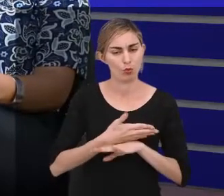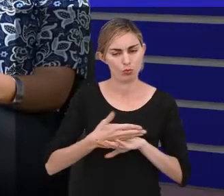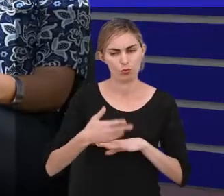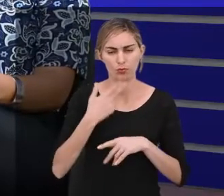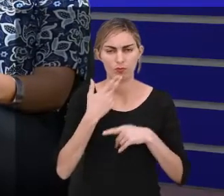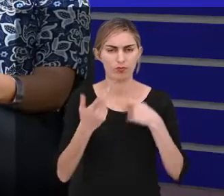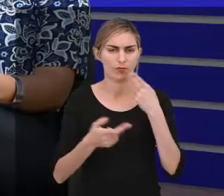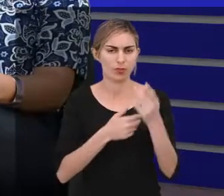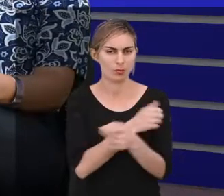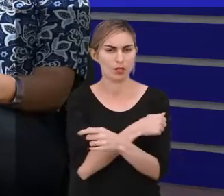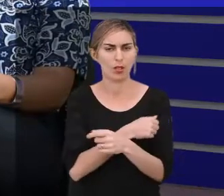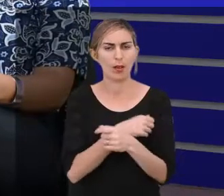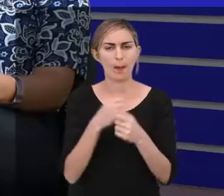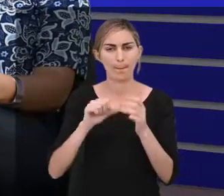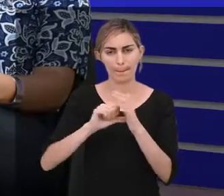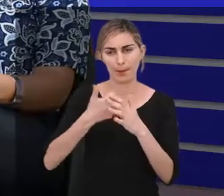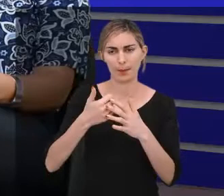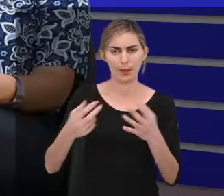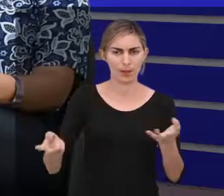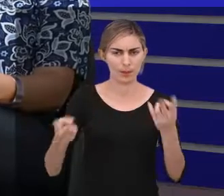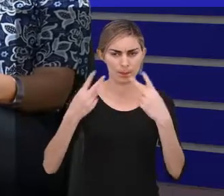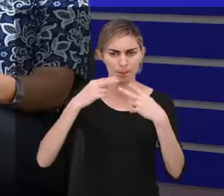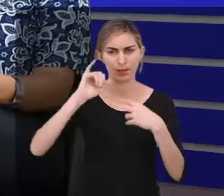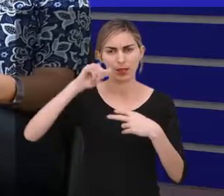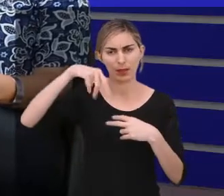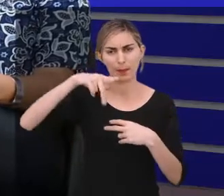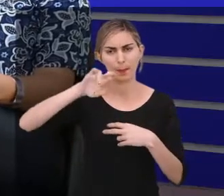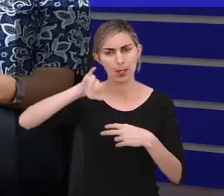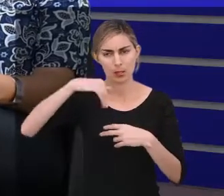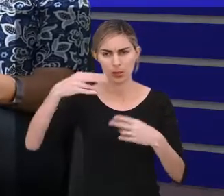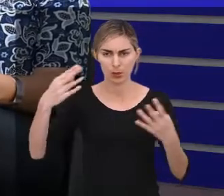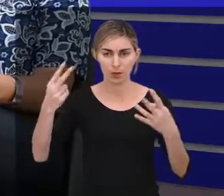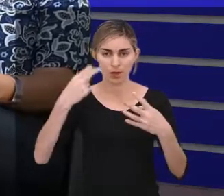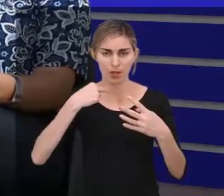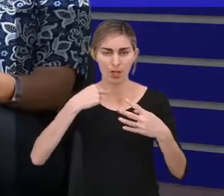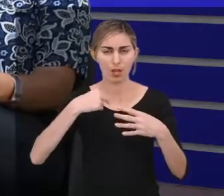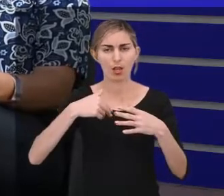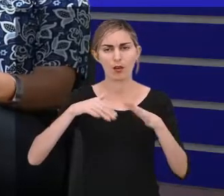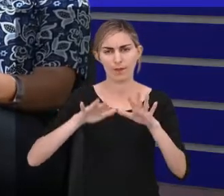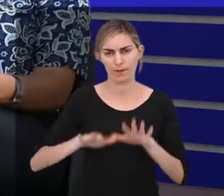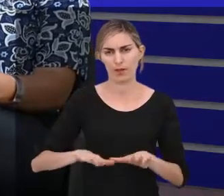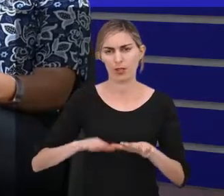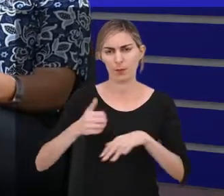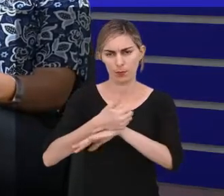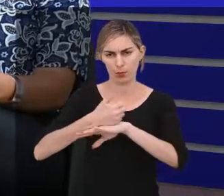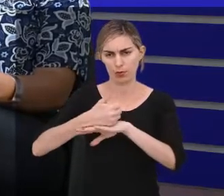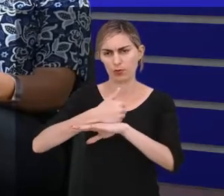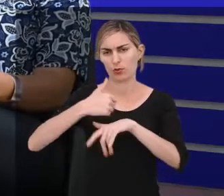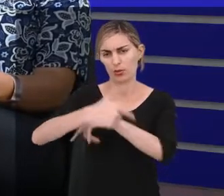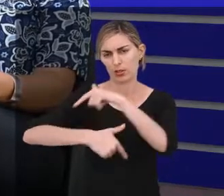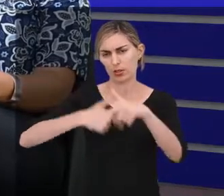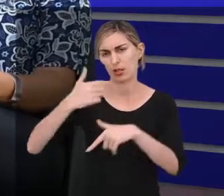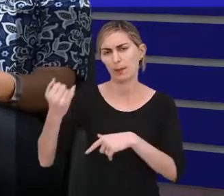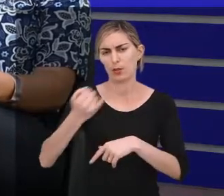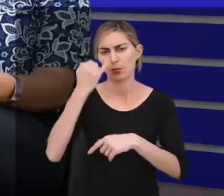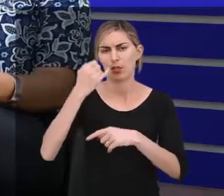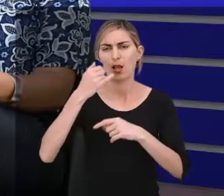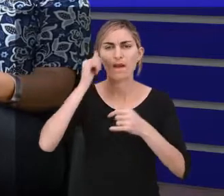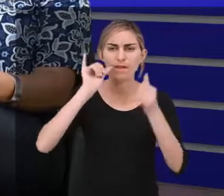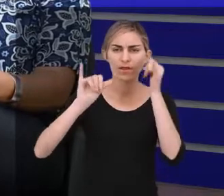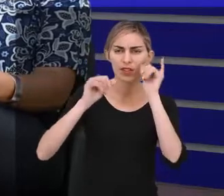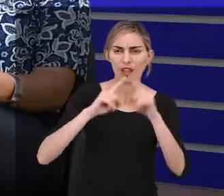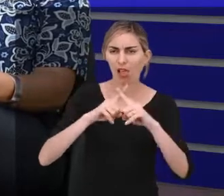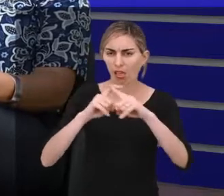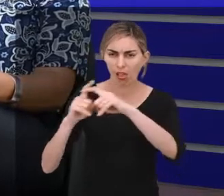meus alunos que a primeira impressão é a que fica. No ambiente profissional do trabalho, é importante a gente evitar gírias,